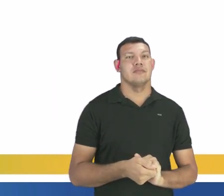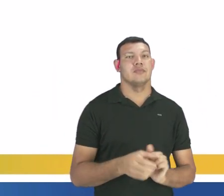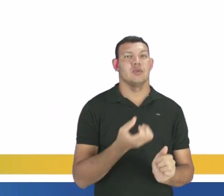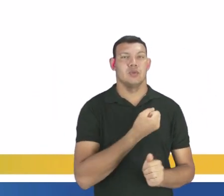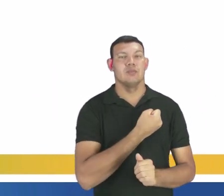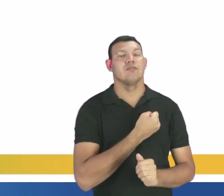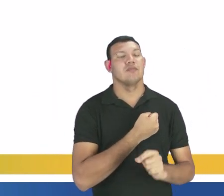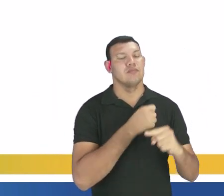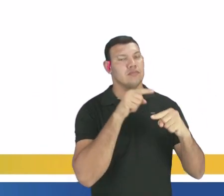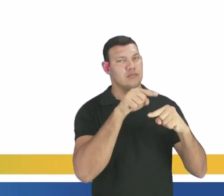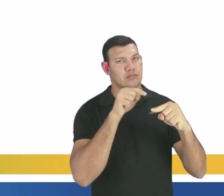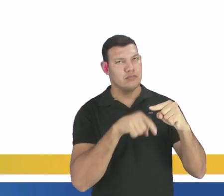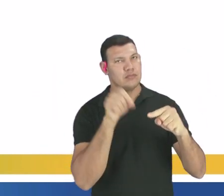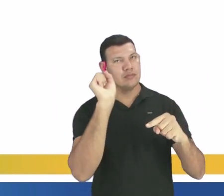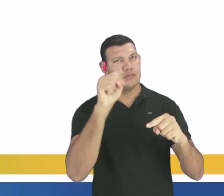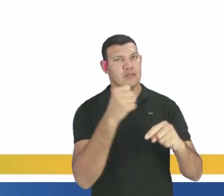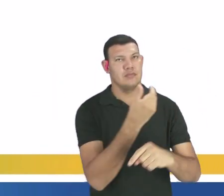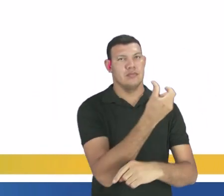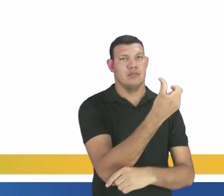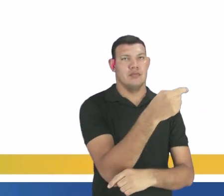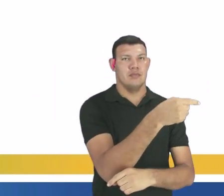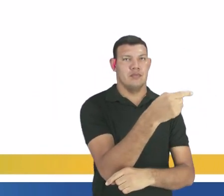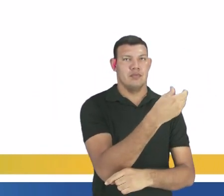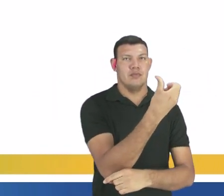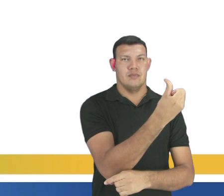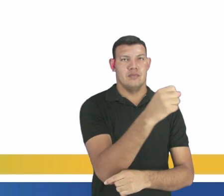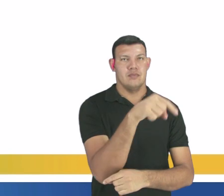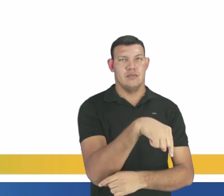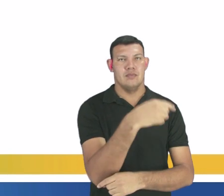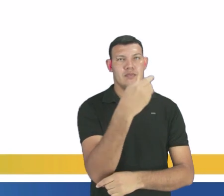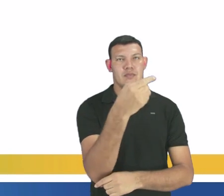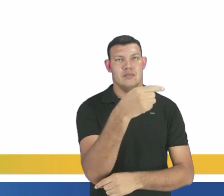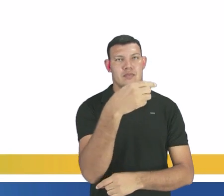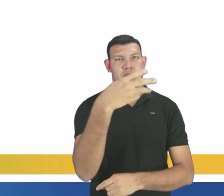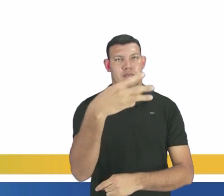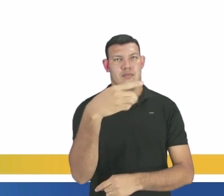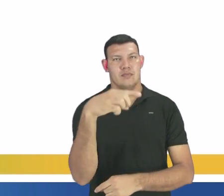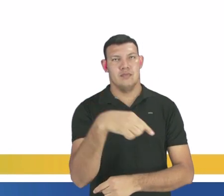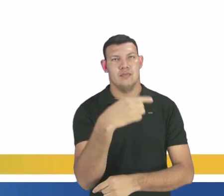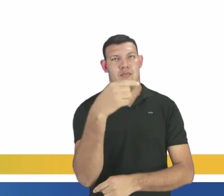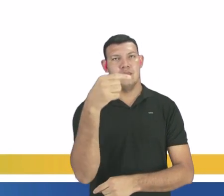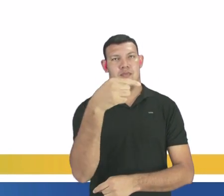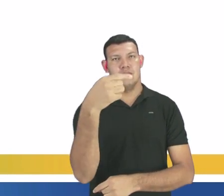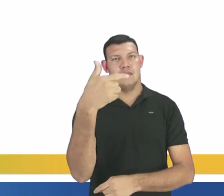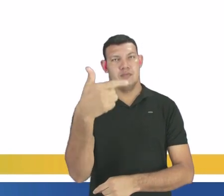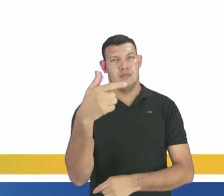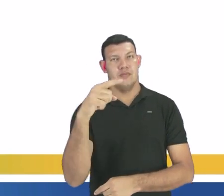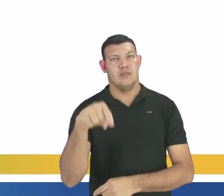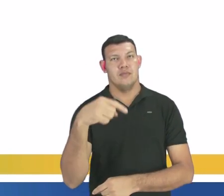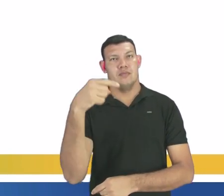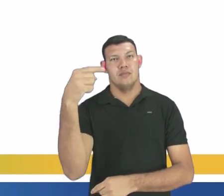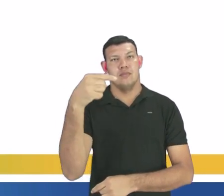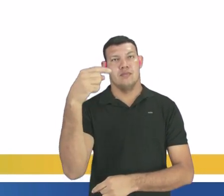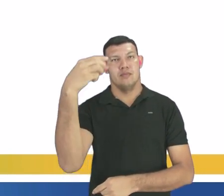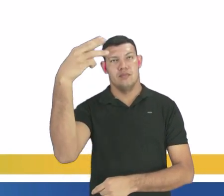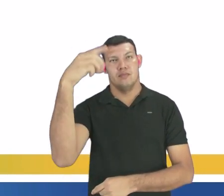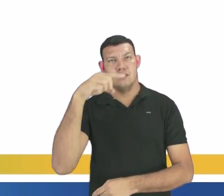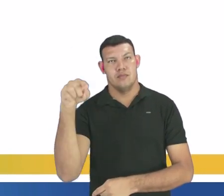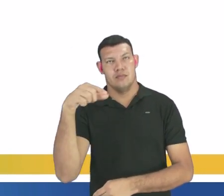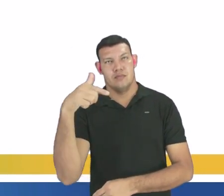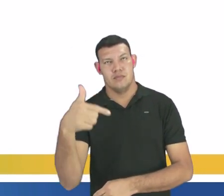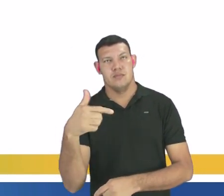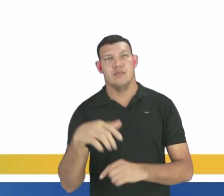são divisores. Por exemplo, o menos 6, o menos 3, o menos 2, o menos 3 meio, menos 1, menos meio,